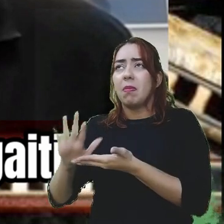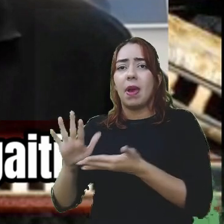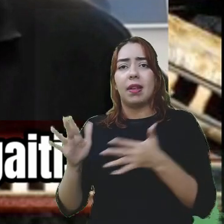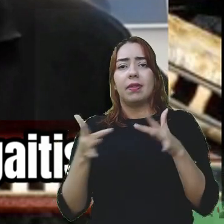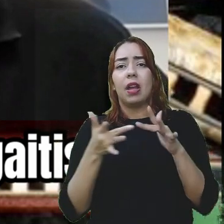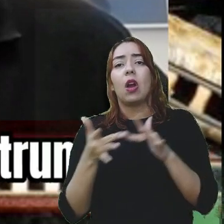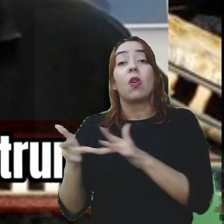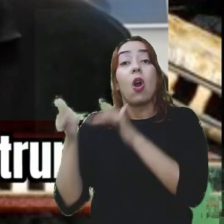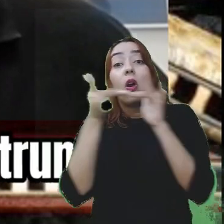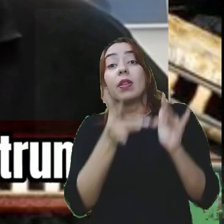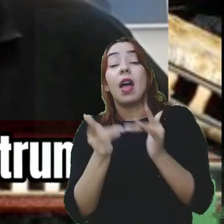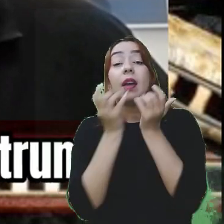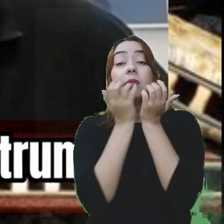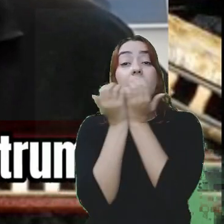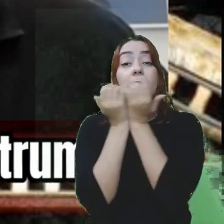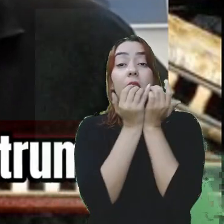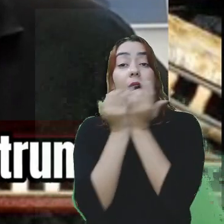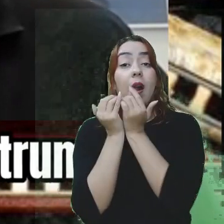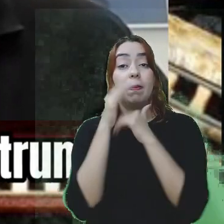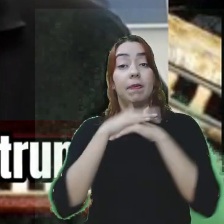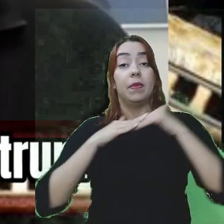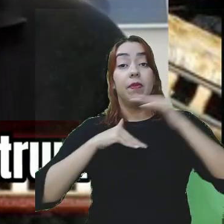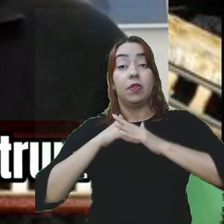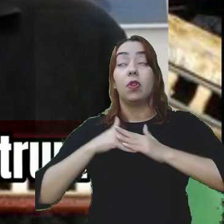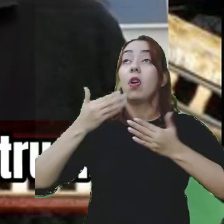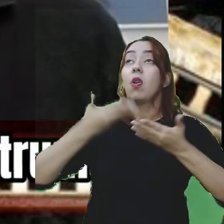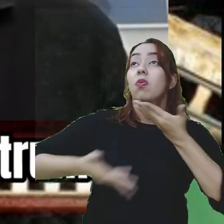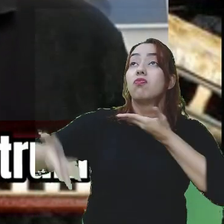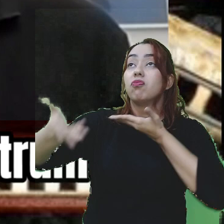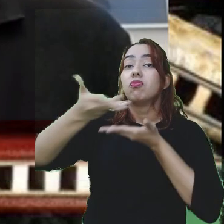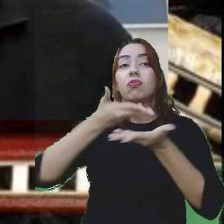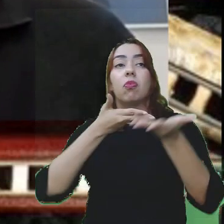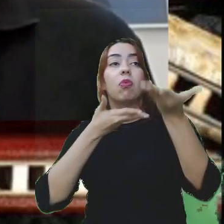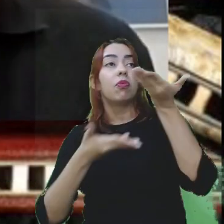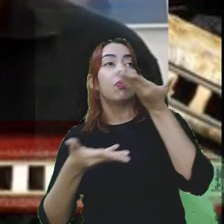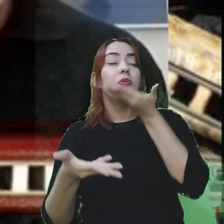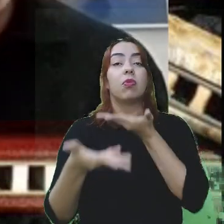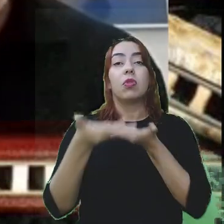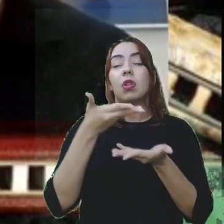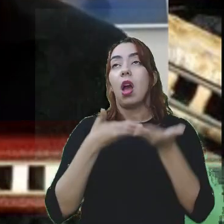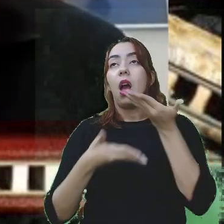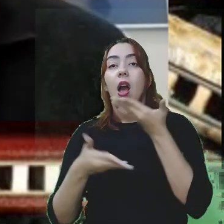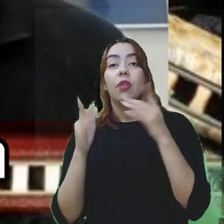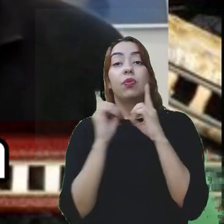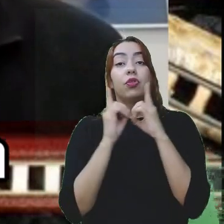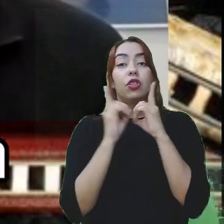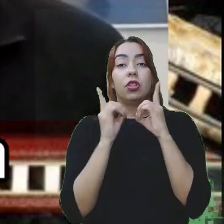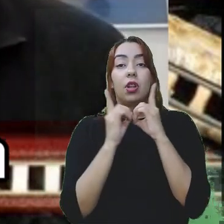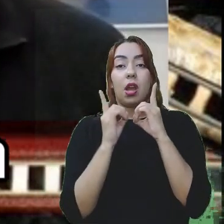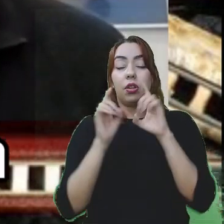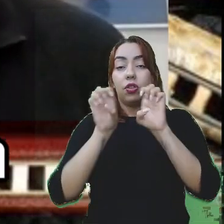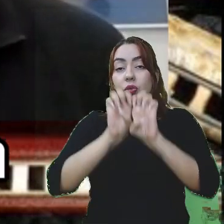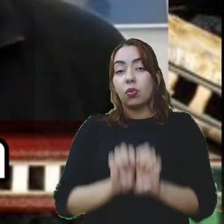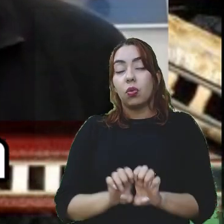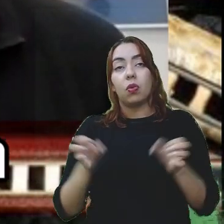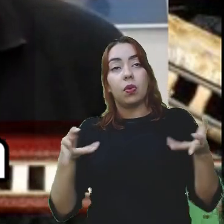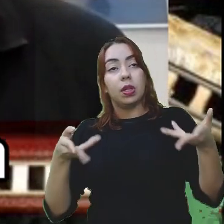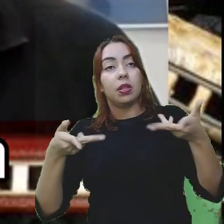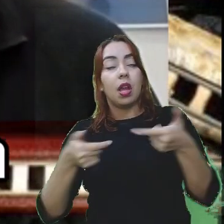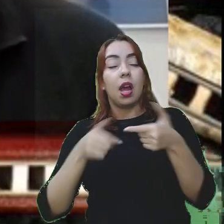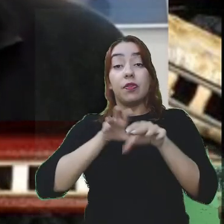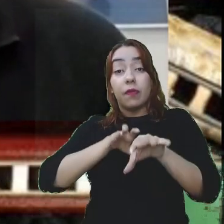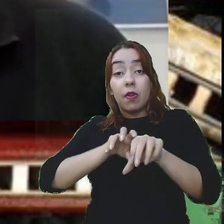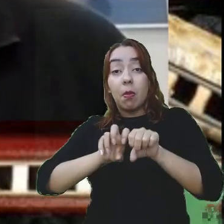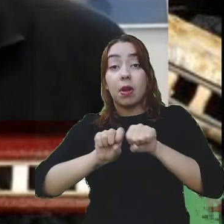hoje entre os gaitistas? Como é que está a possibilidade de discutir o instrumento, discutir a didática do instrumento, a qualidade e a qualificação